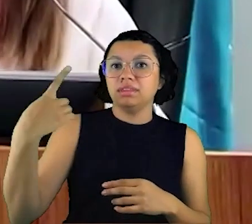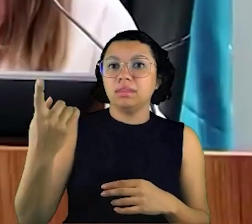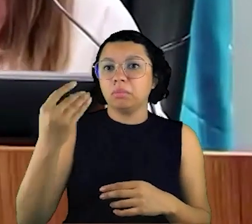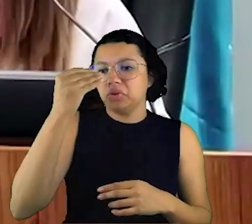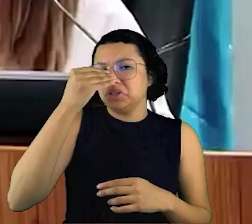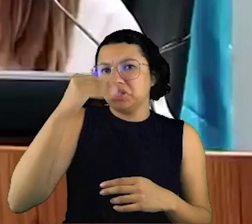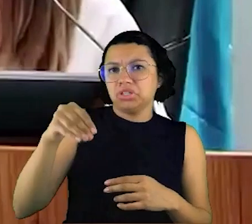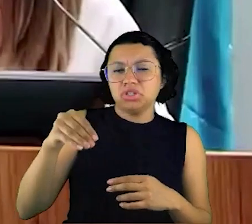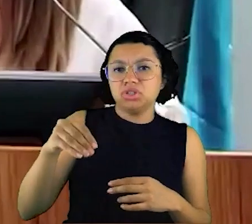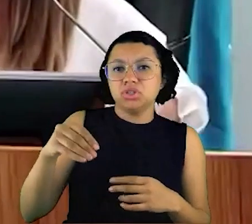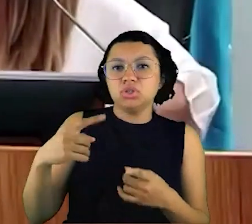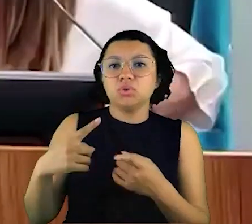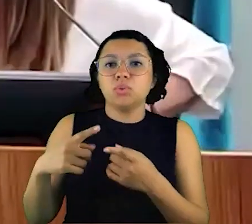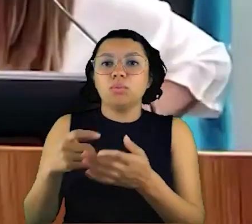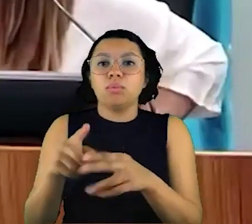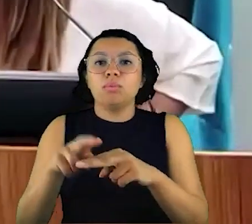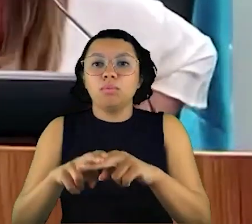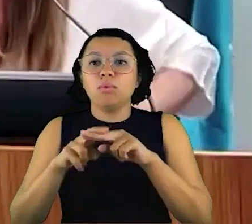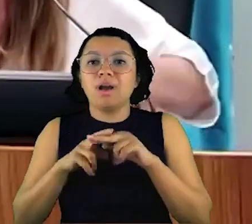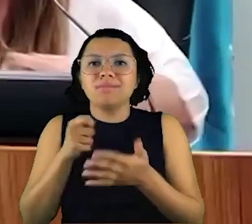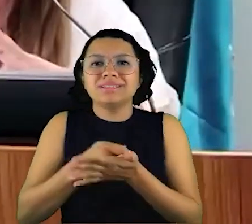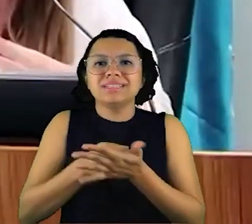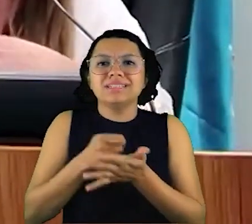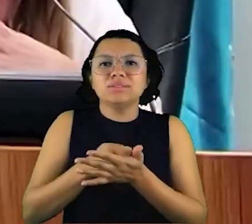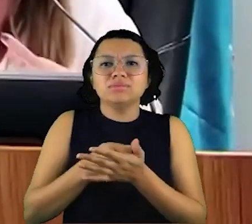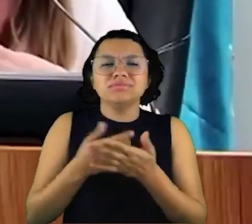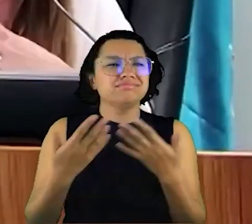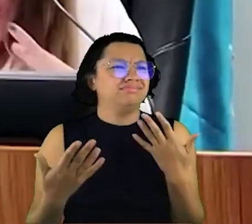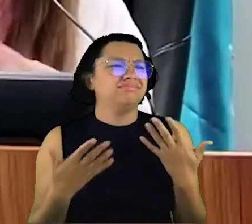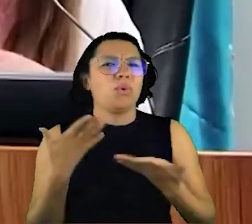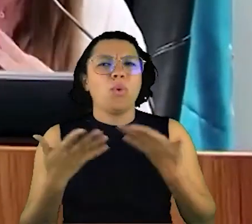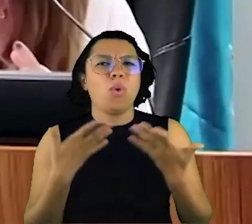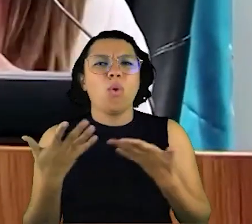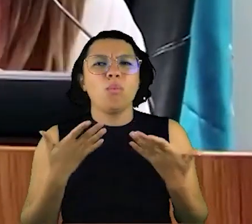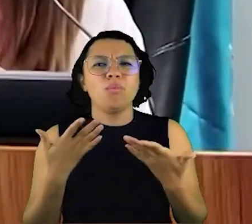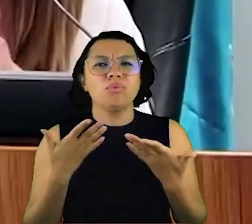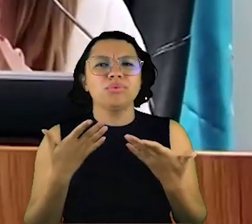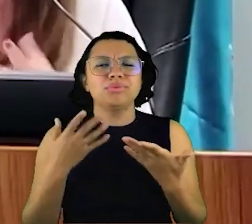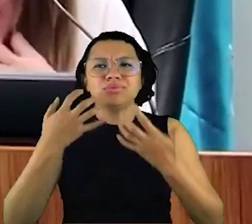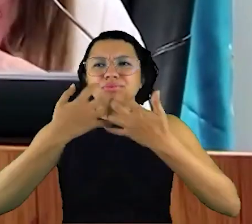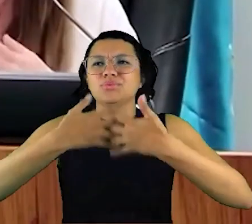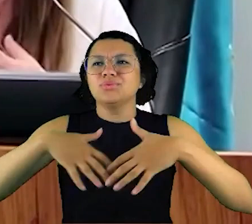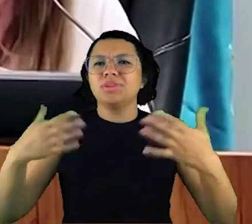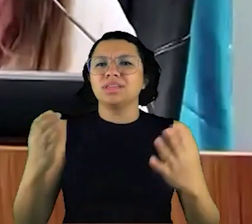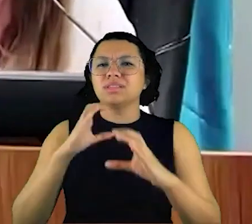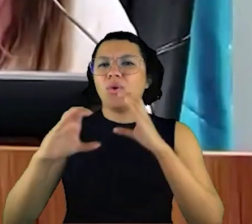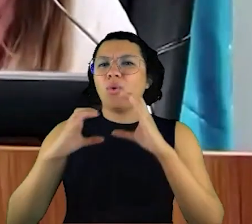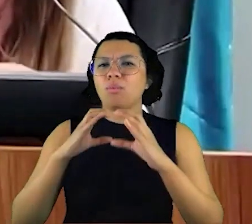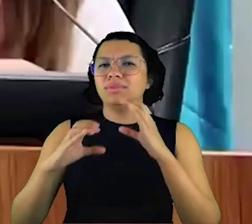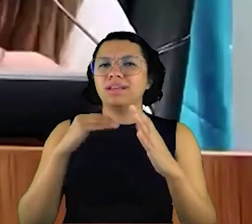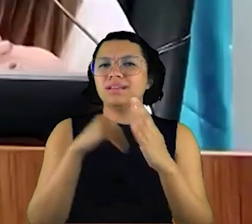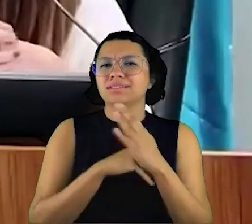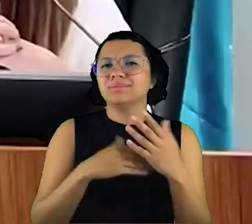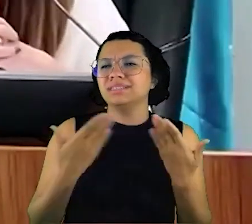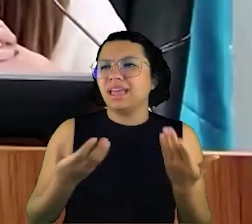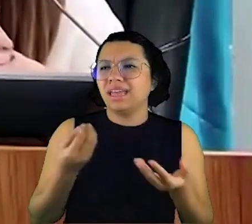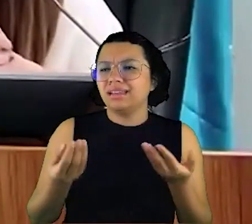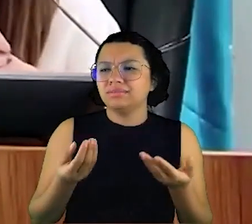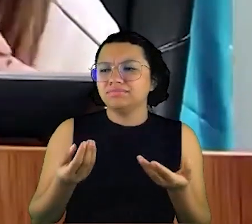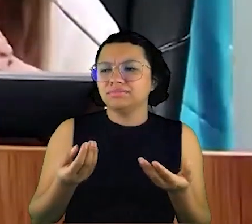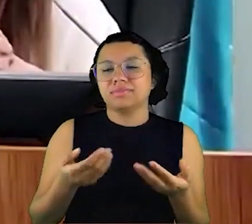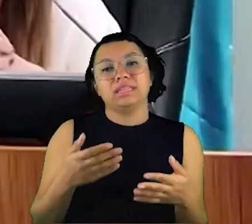da transação por conta da execução. Como é que funciona essa comunicação interna e se é que... Então, essas coisas às vezes